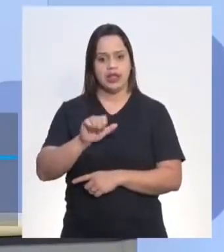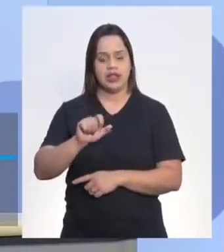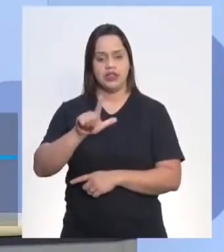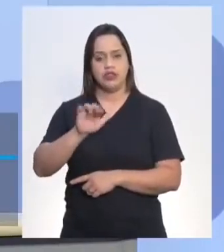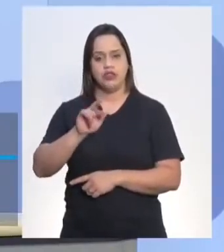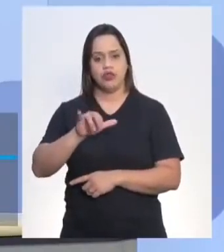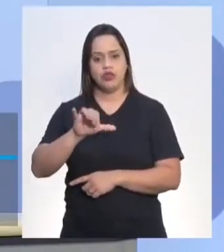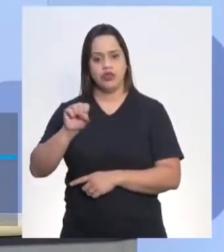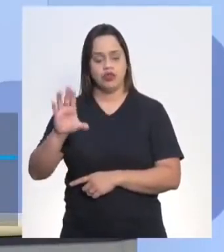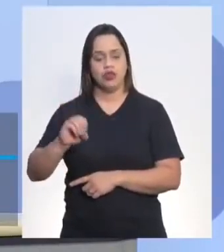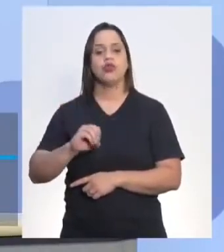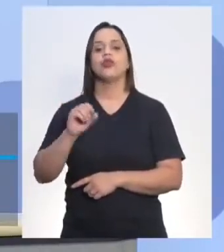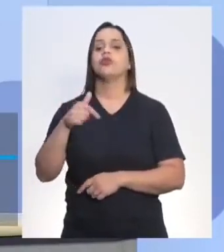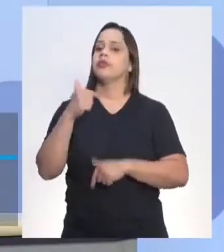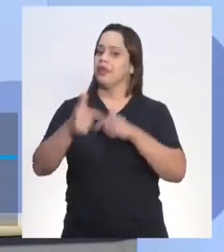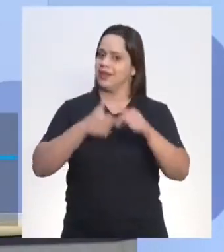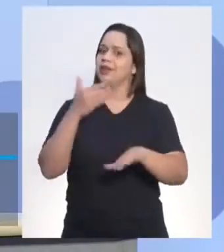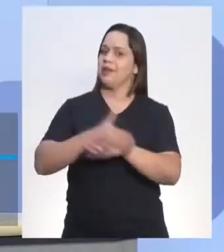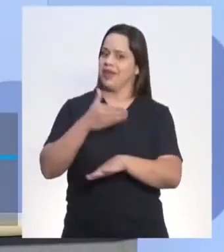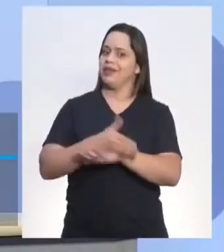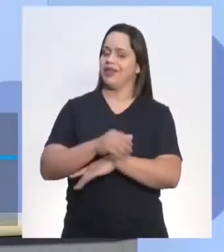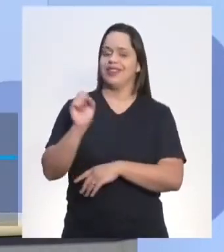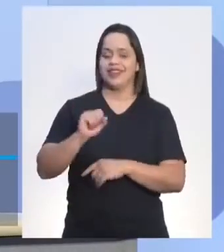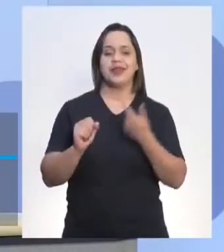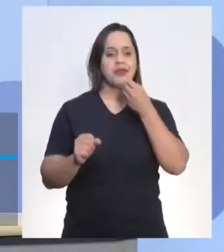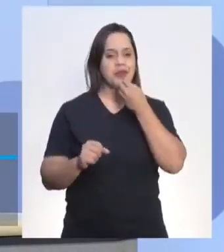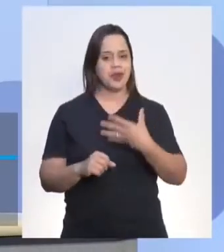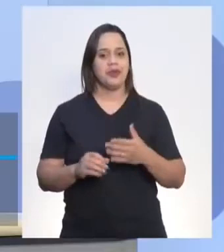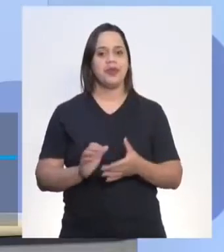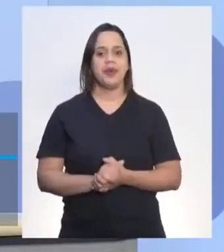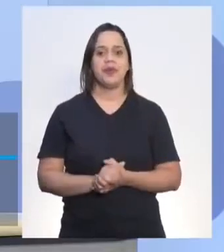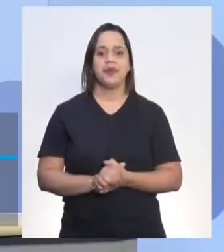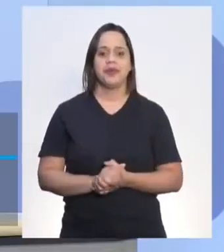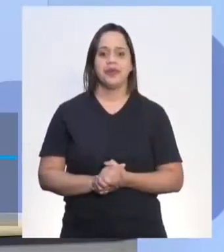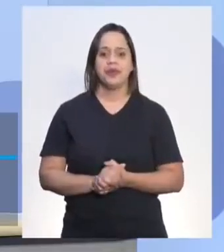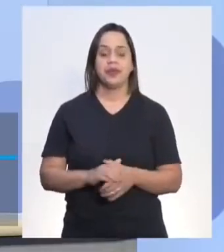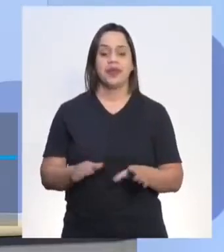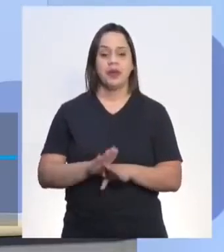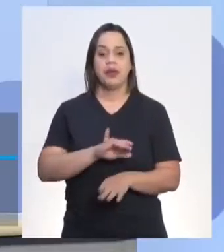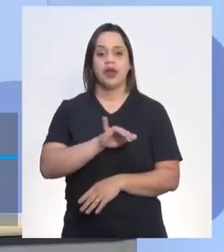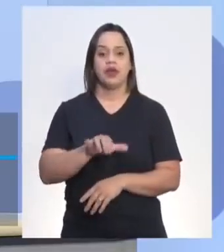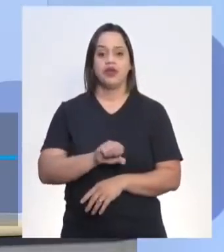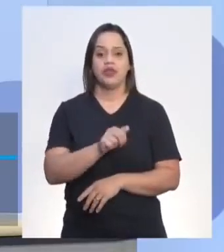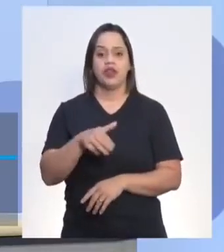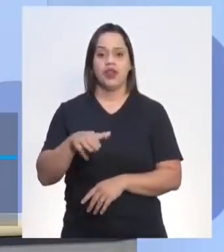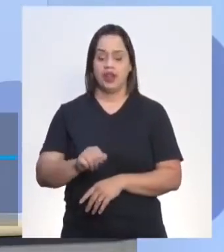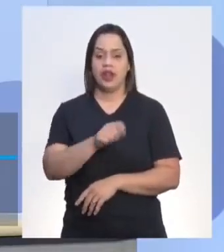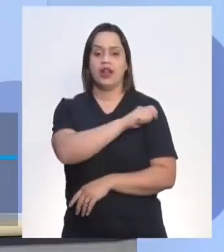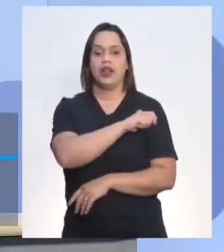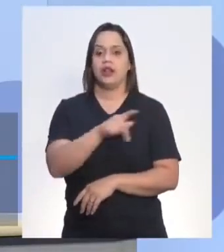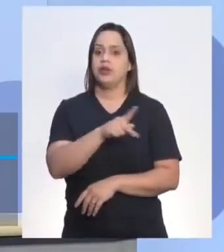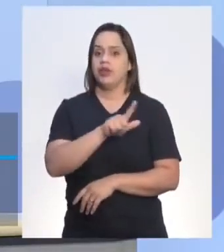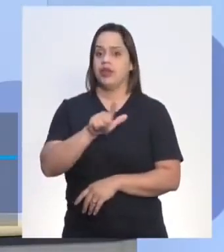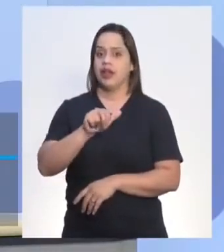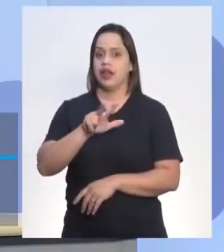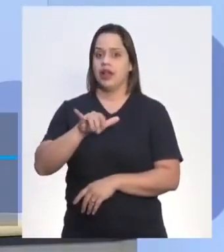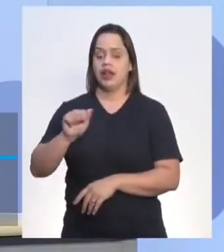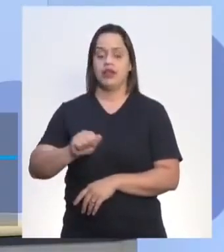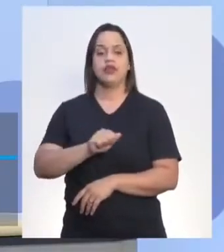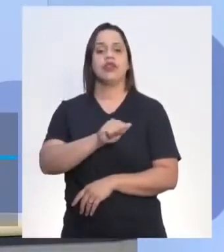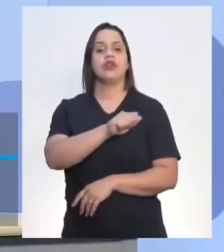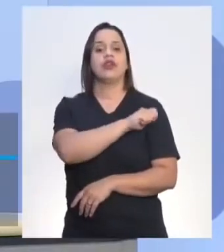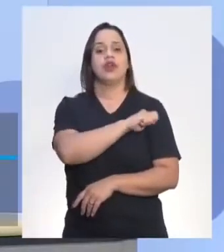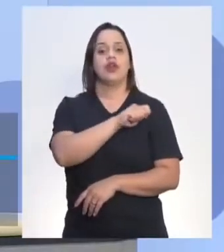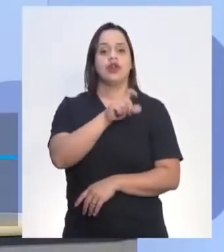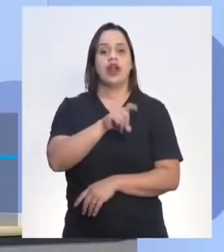estão participando. Então, participem mesmo, pessoal. O Jean, aluno da professora Gláucia, o